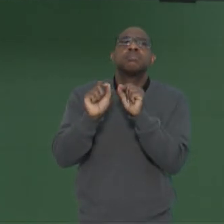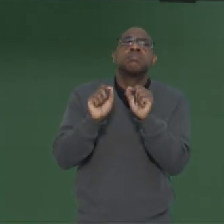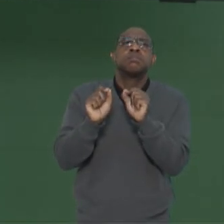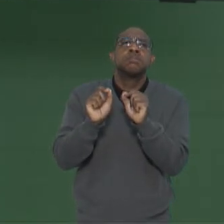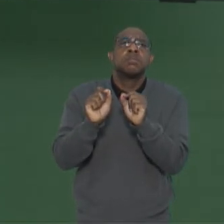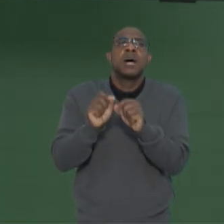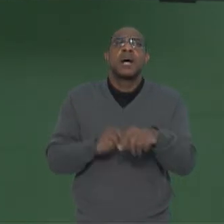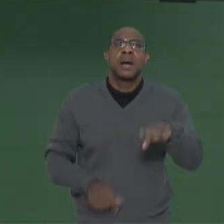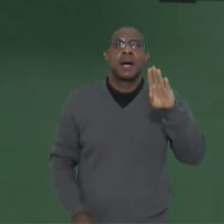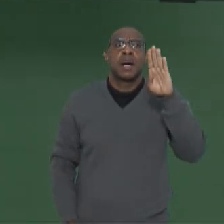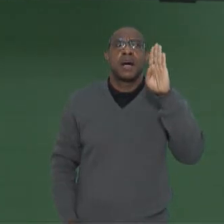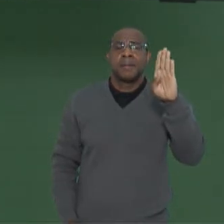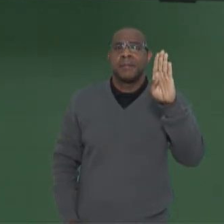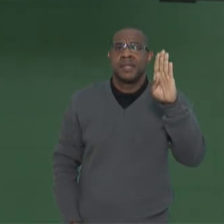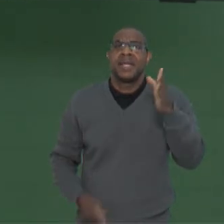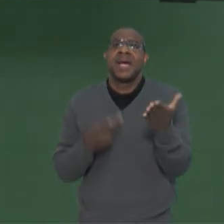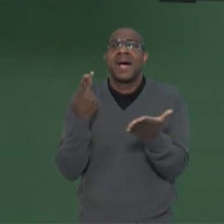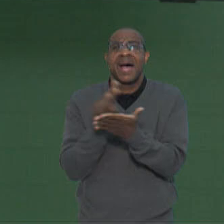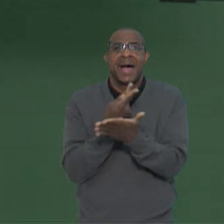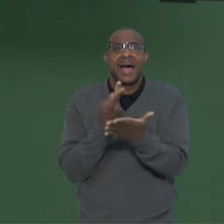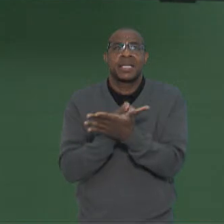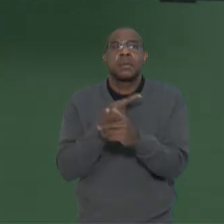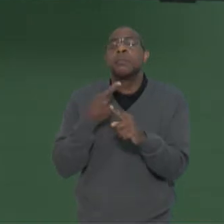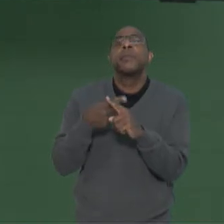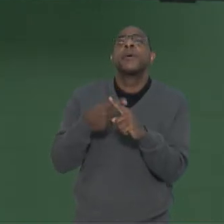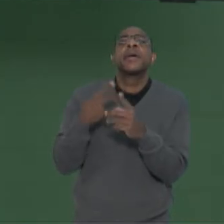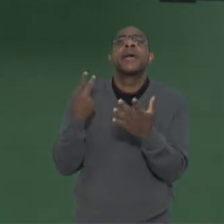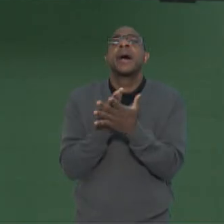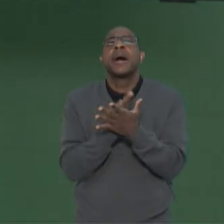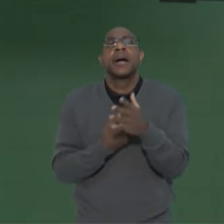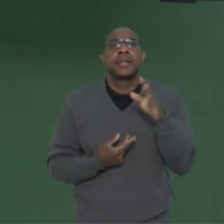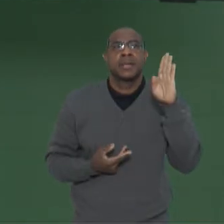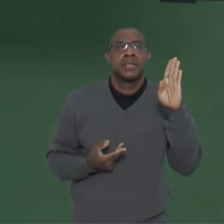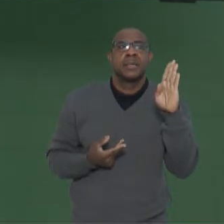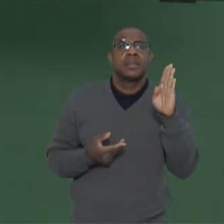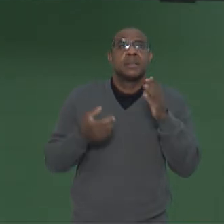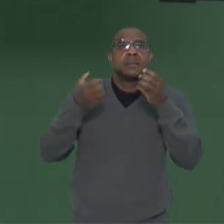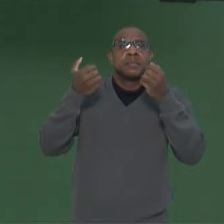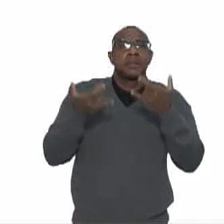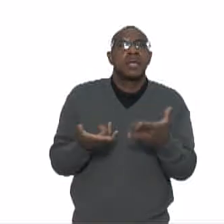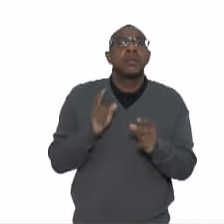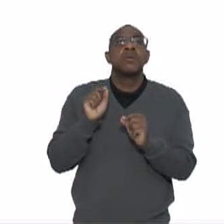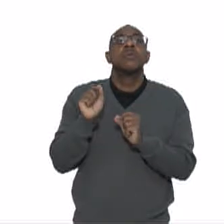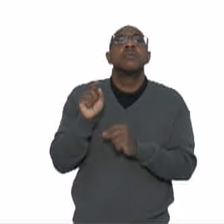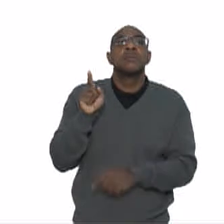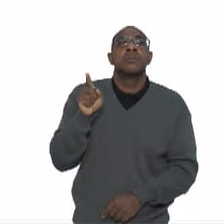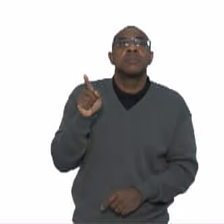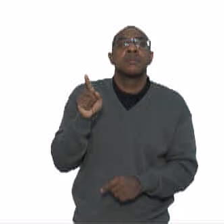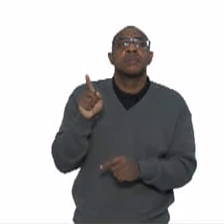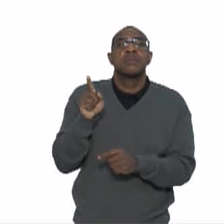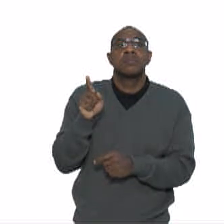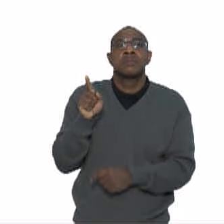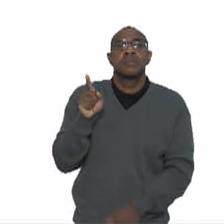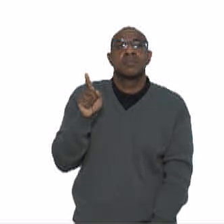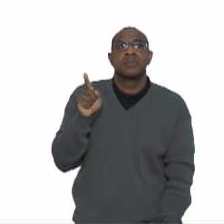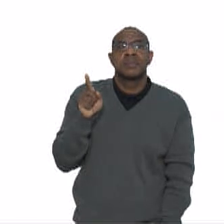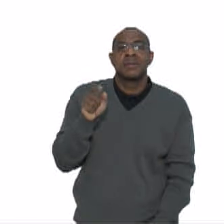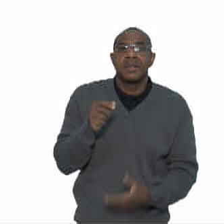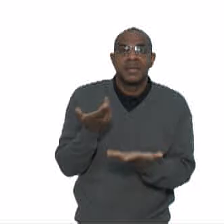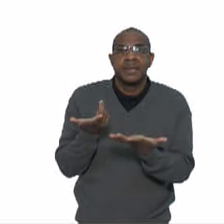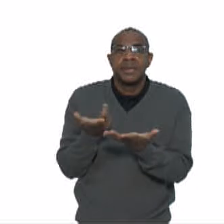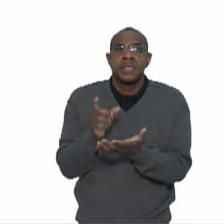a letra B é errada. Por que a letra B é errada? Porque fala que esse fundamental tão solo, ou seja,